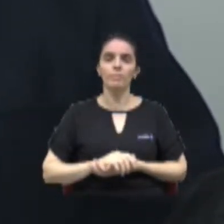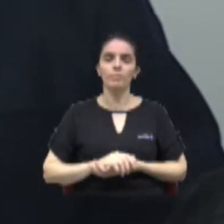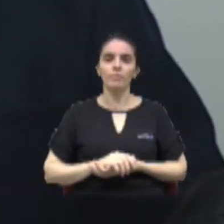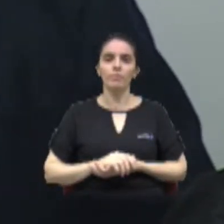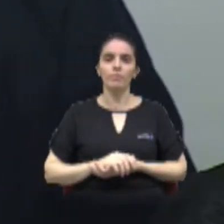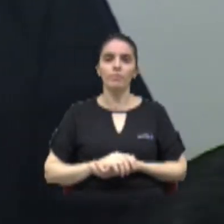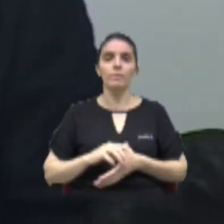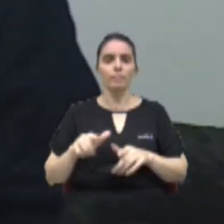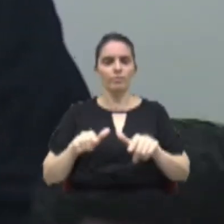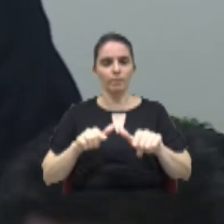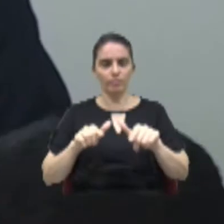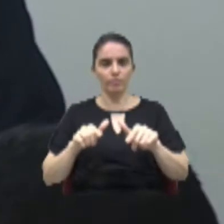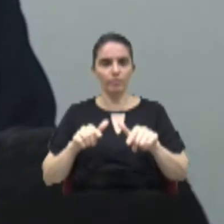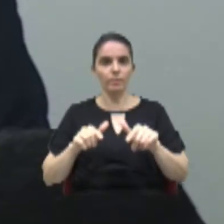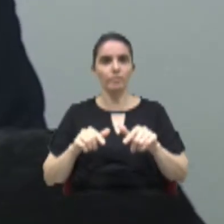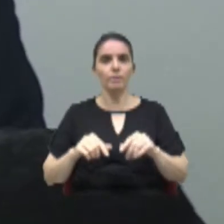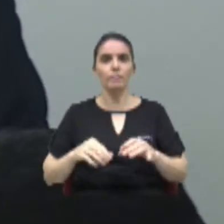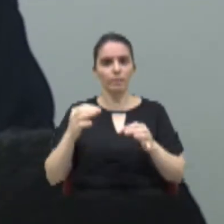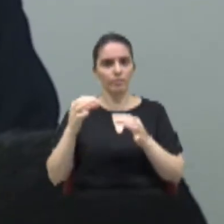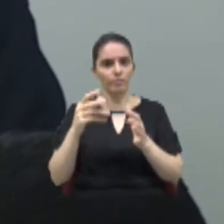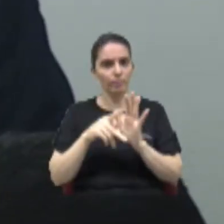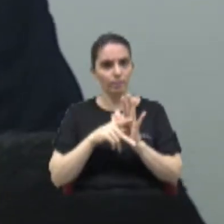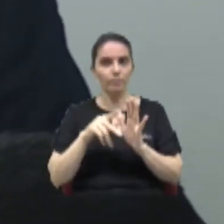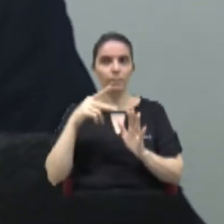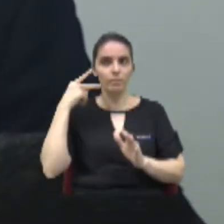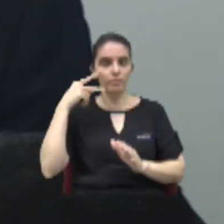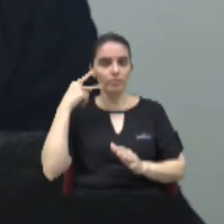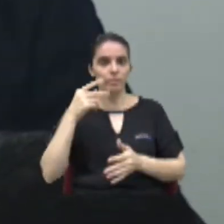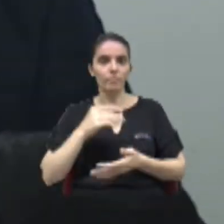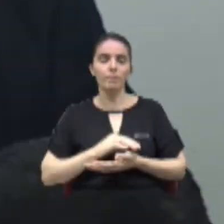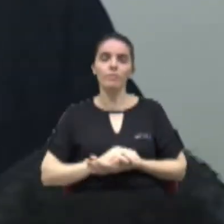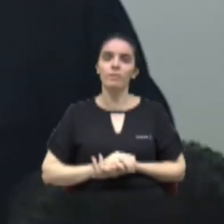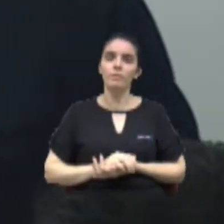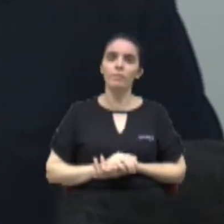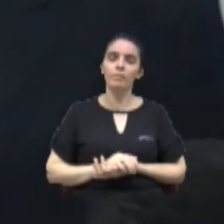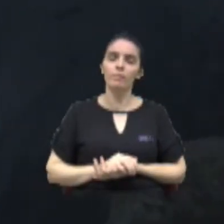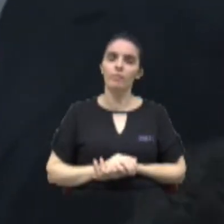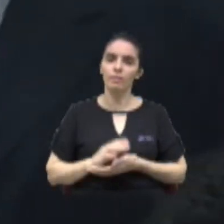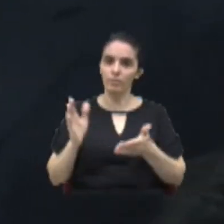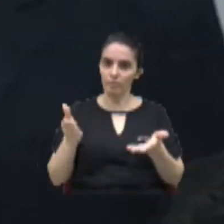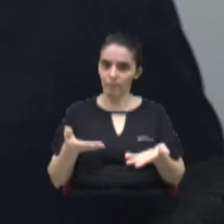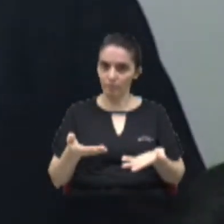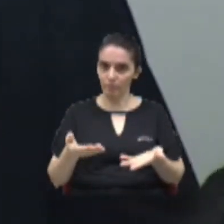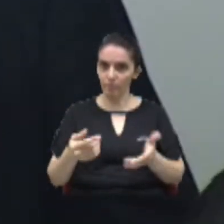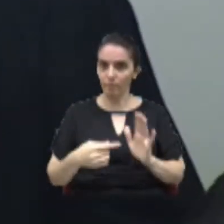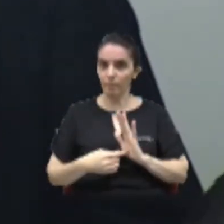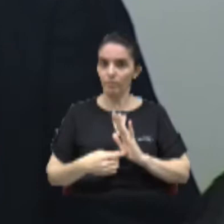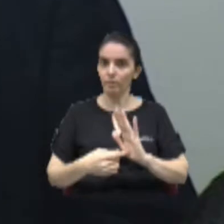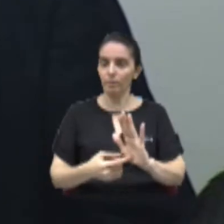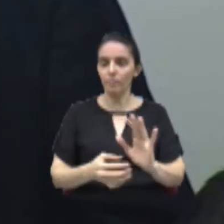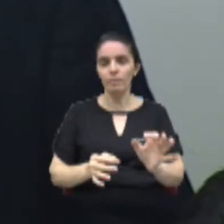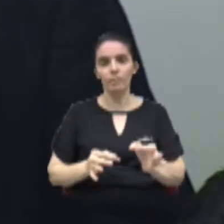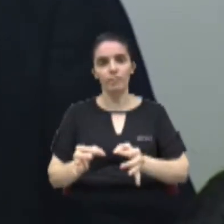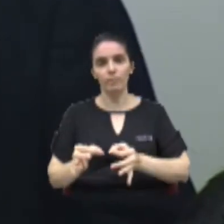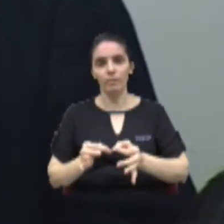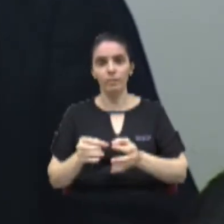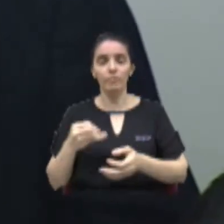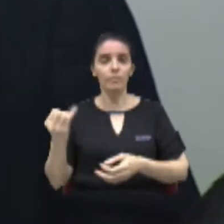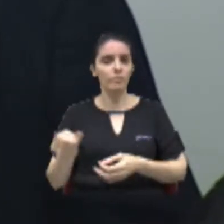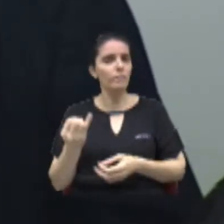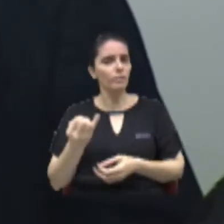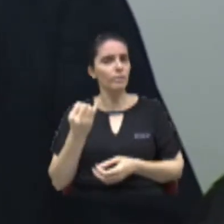recorrer. A cidade teve que pagar uma coisa que perdurou anos aqui em Limeira. Vereador. Então, talvez Vossa Excelência tenha se